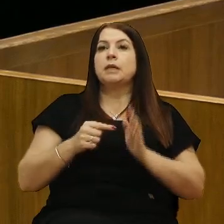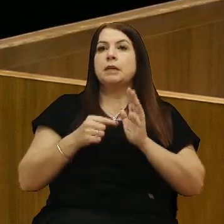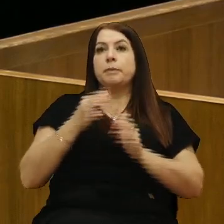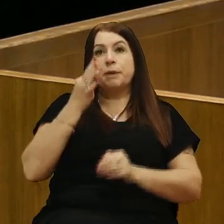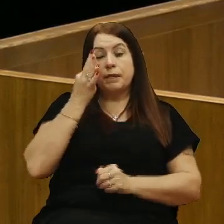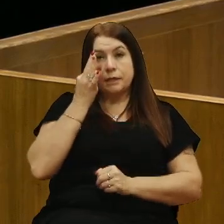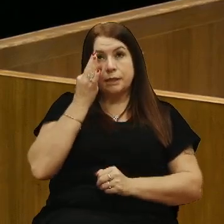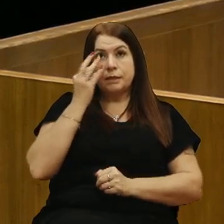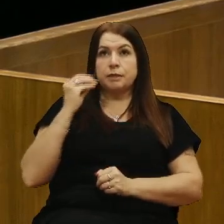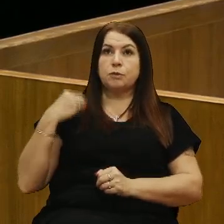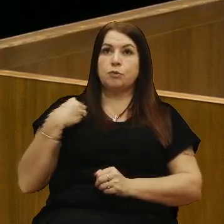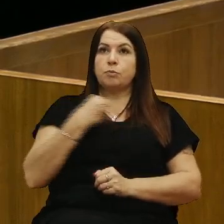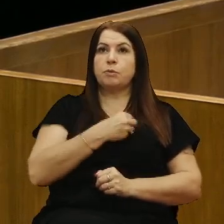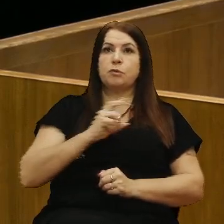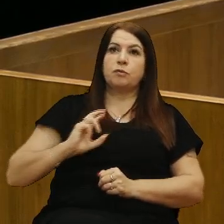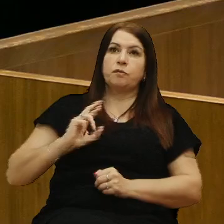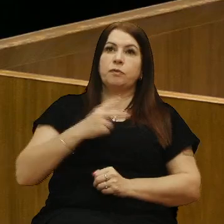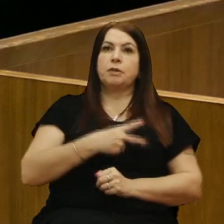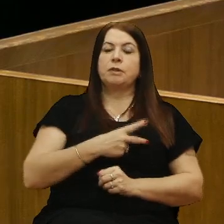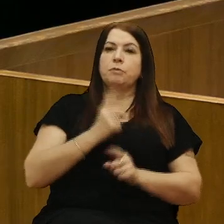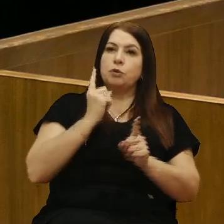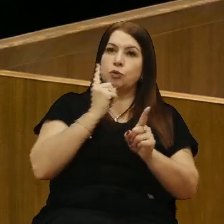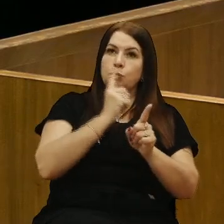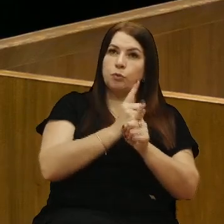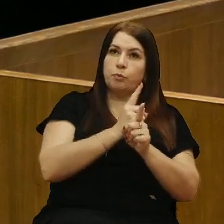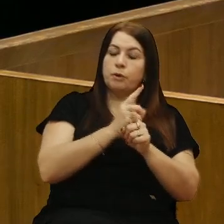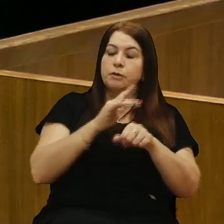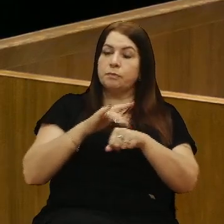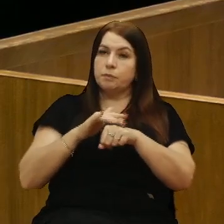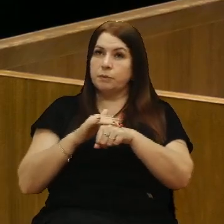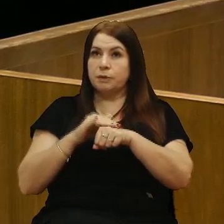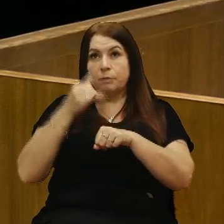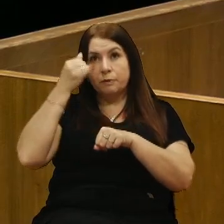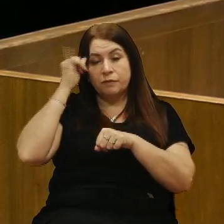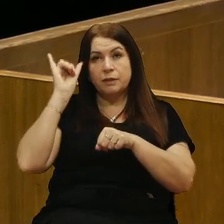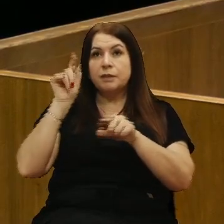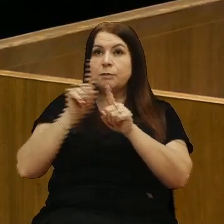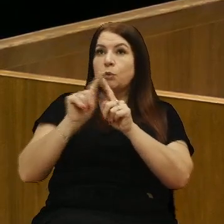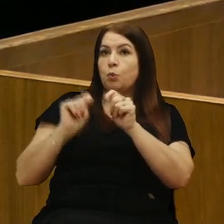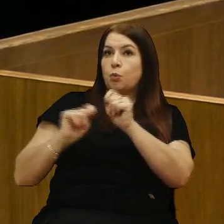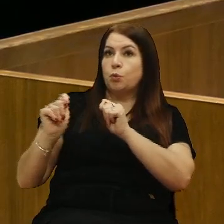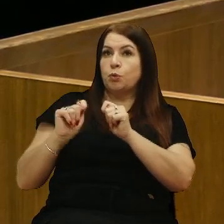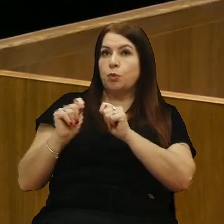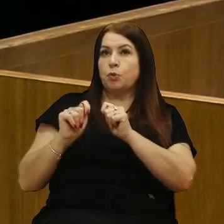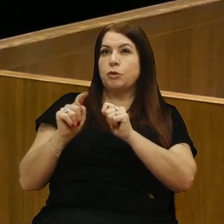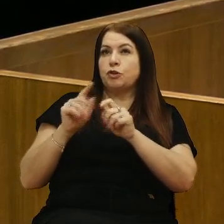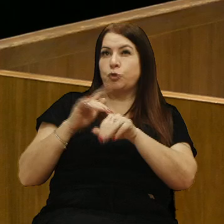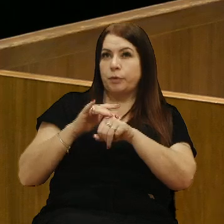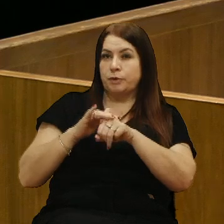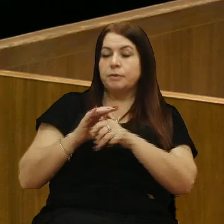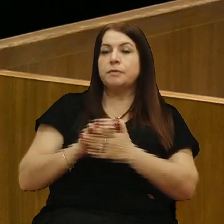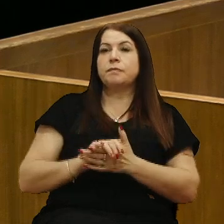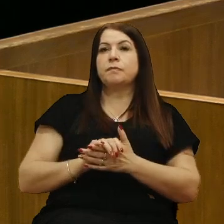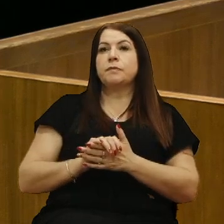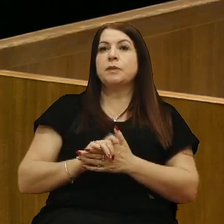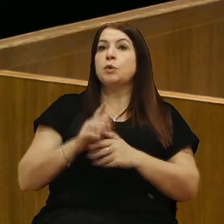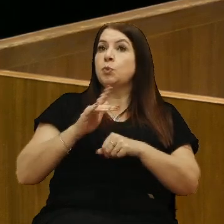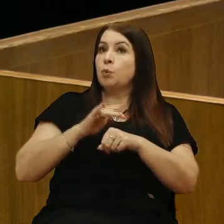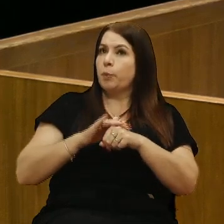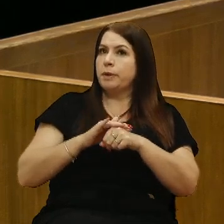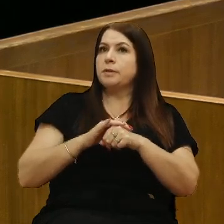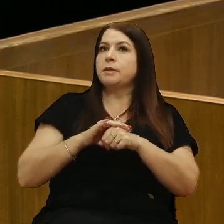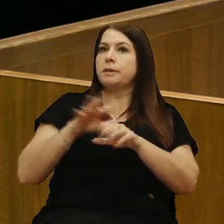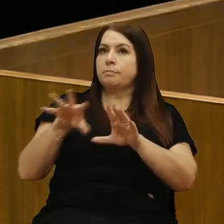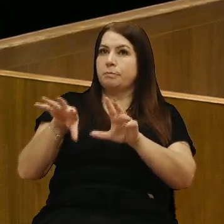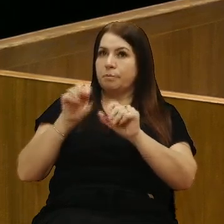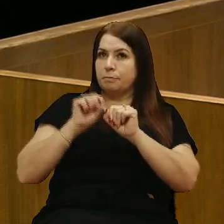médico veterinário é crucial para o diagnóstico, prevenção e controle de zoonoses, doenças